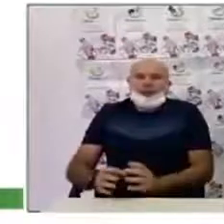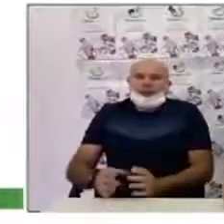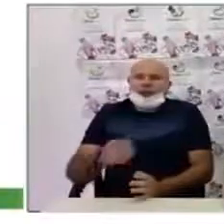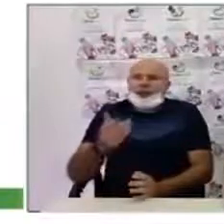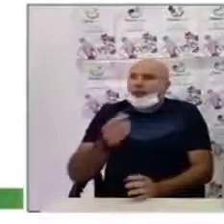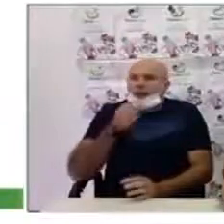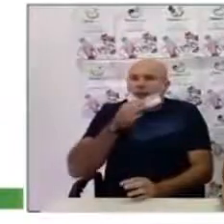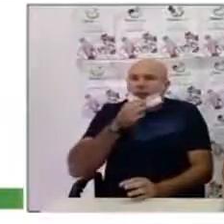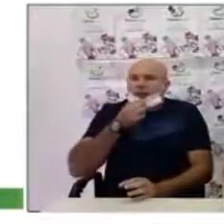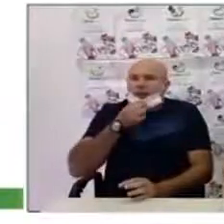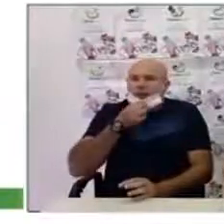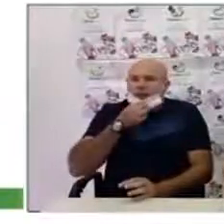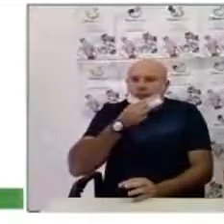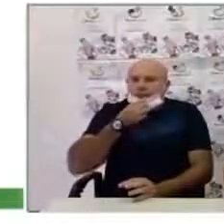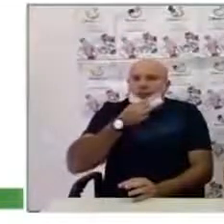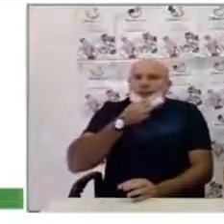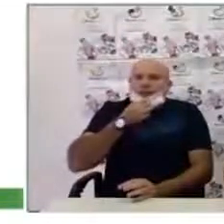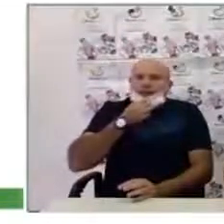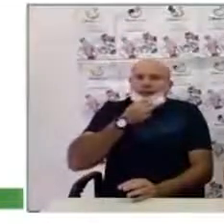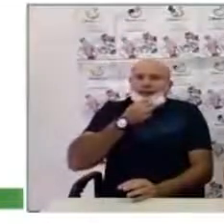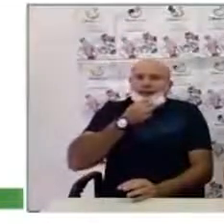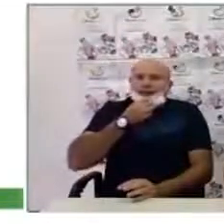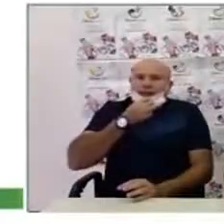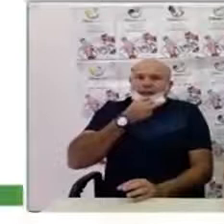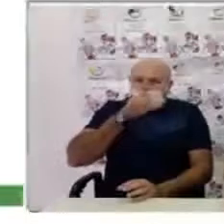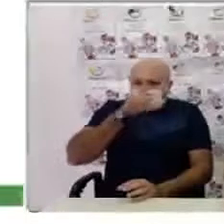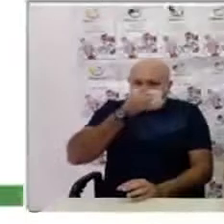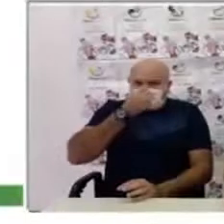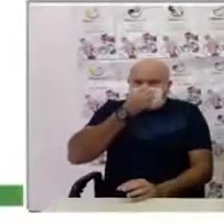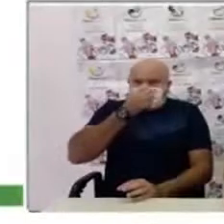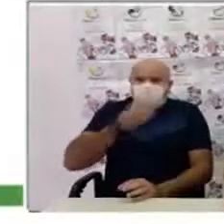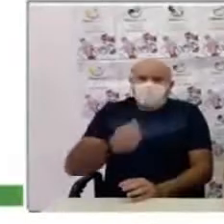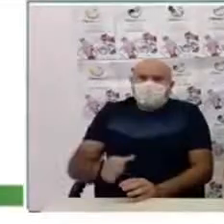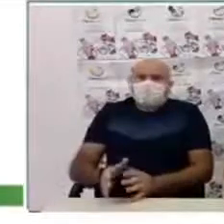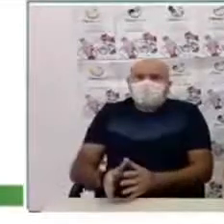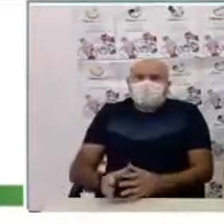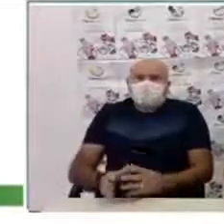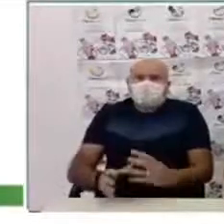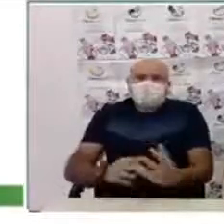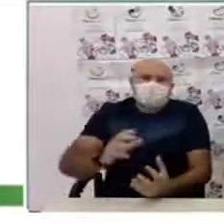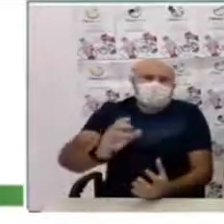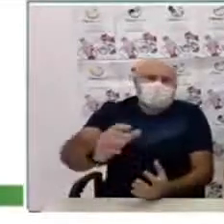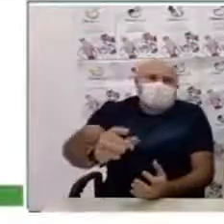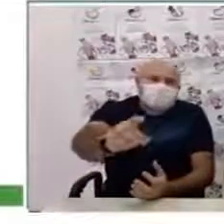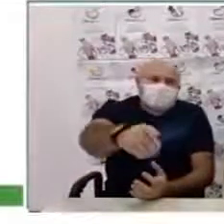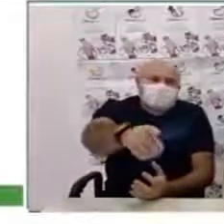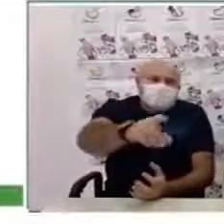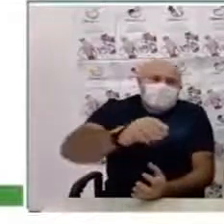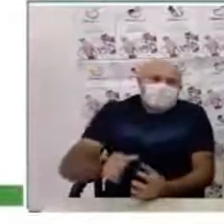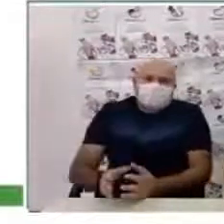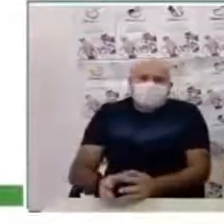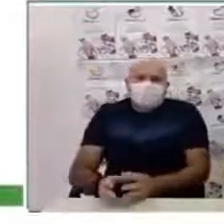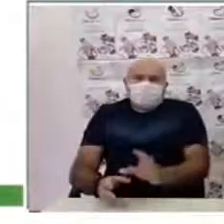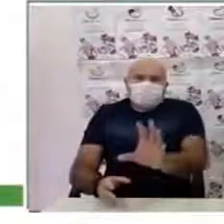Rutherford, que nós vamos ver agora o modelo. O senhor vai passar aí a ideia. Mas pode dar uma pincelada sobre